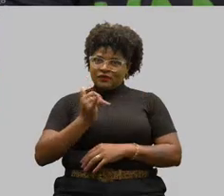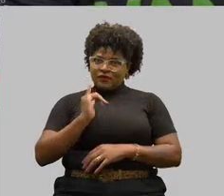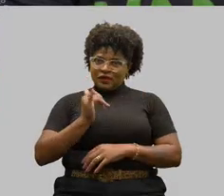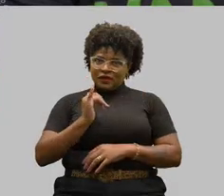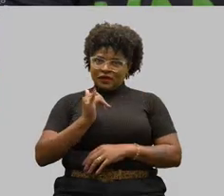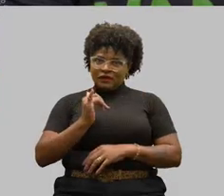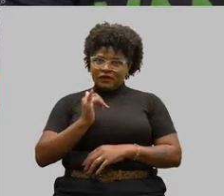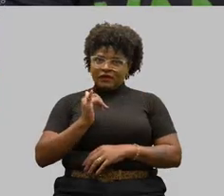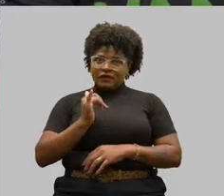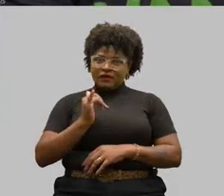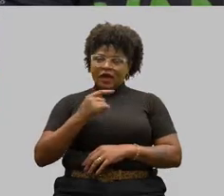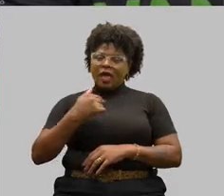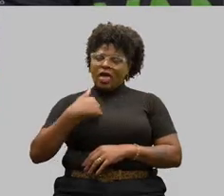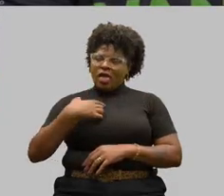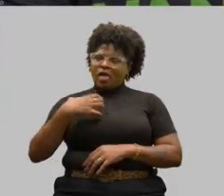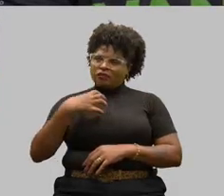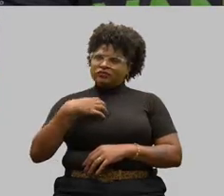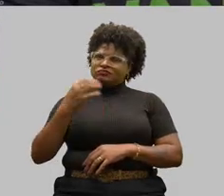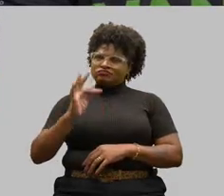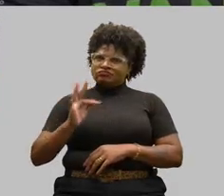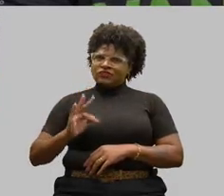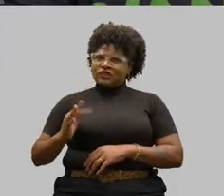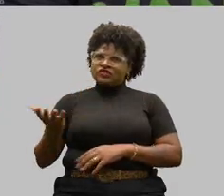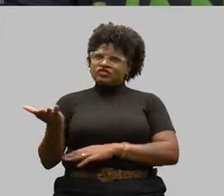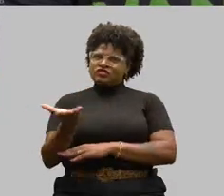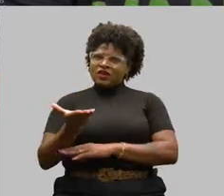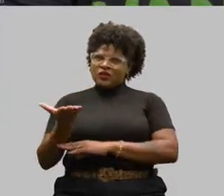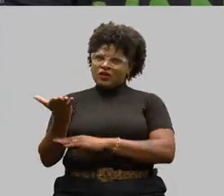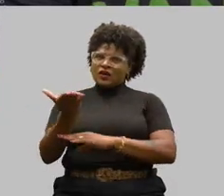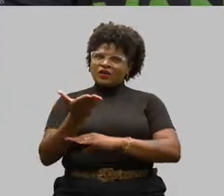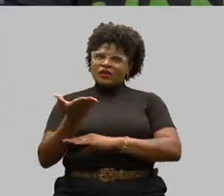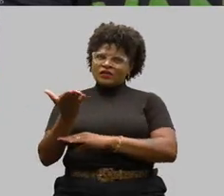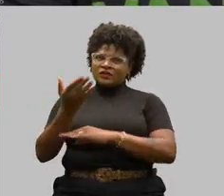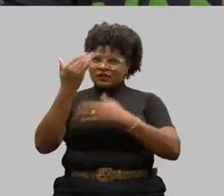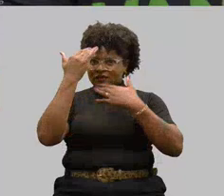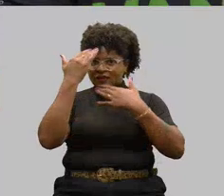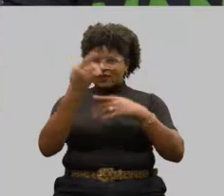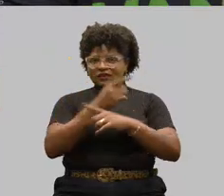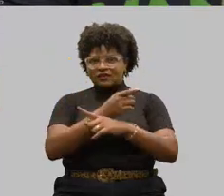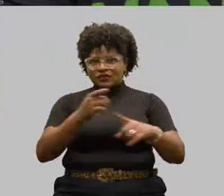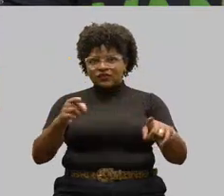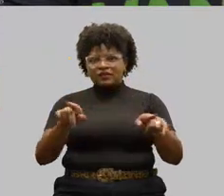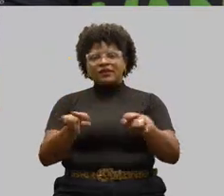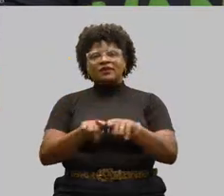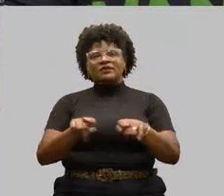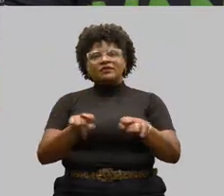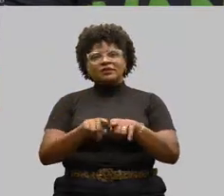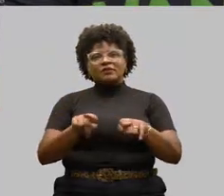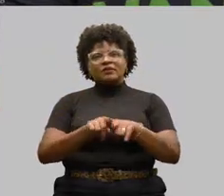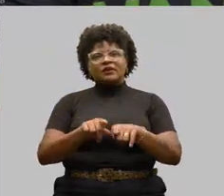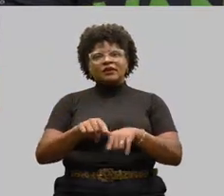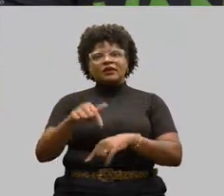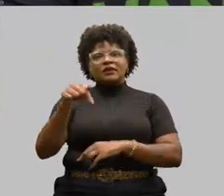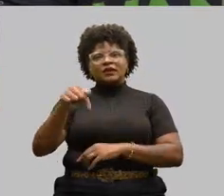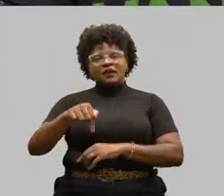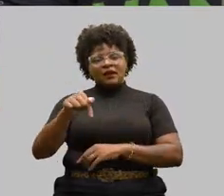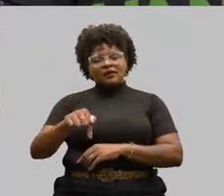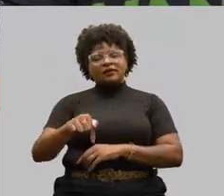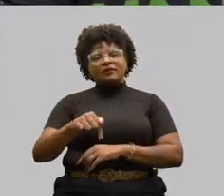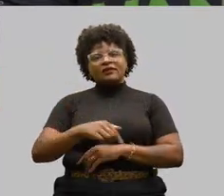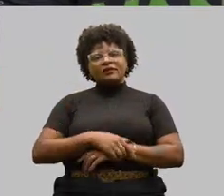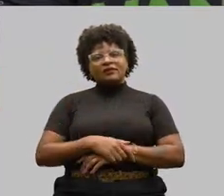garçom legendado né e agradeço a todos vocês também estamos aqui presentes